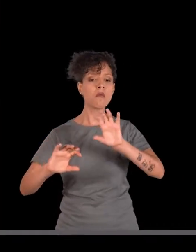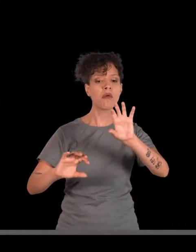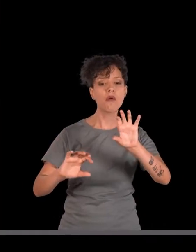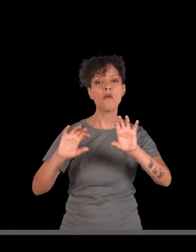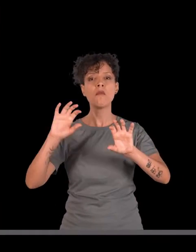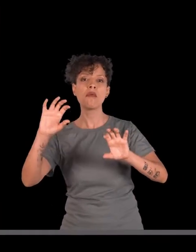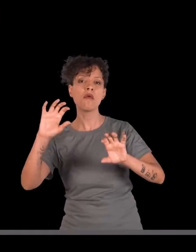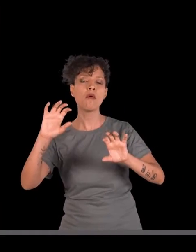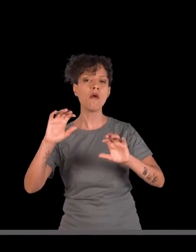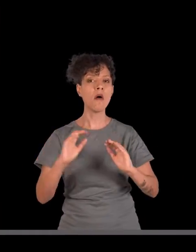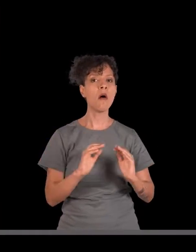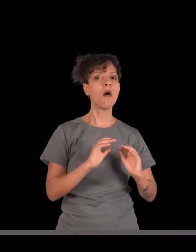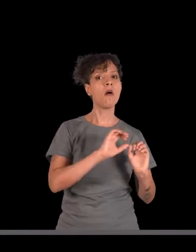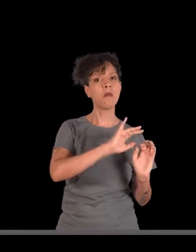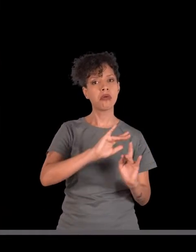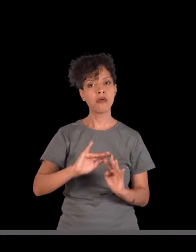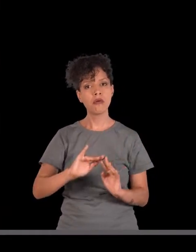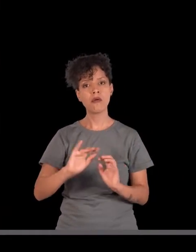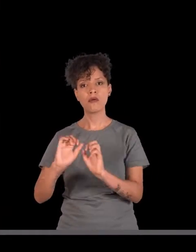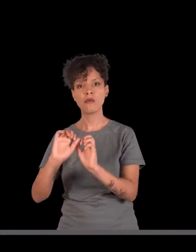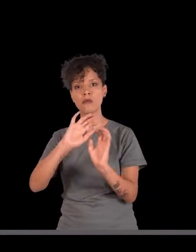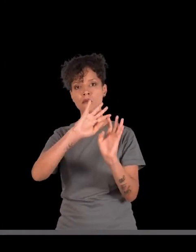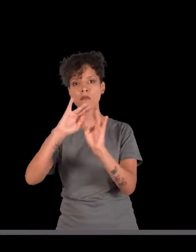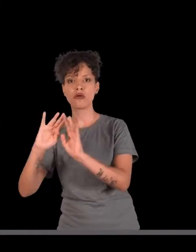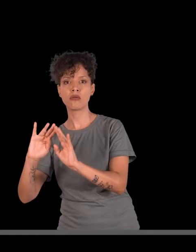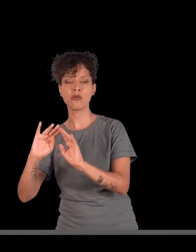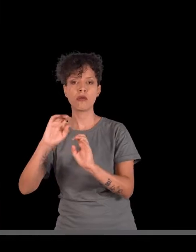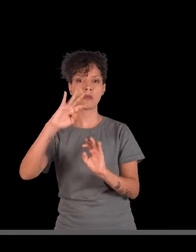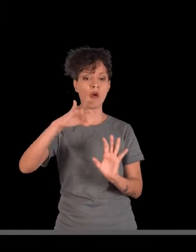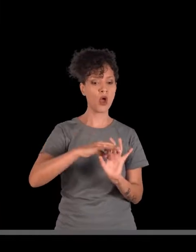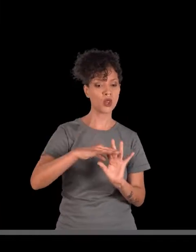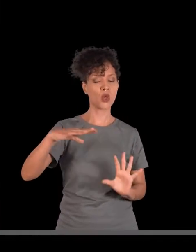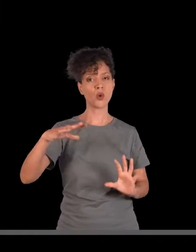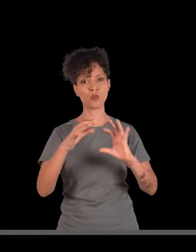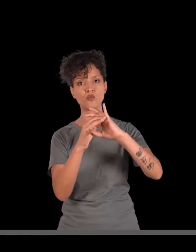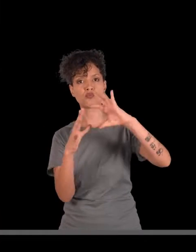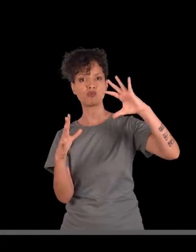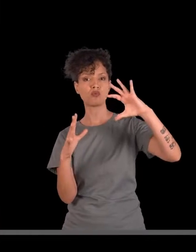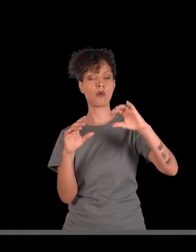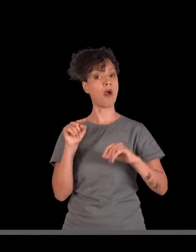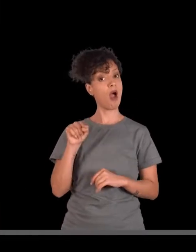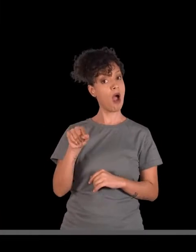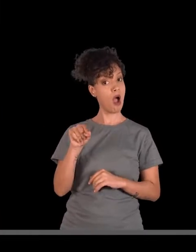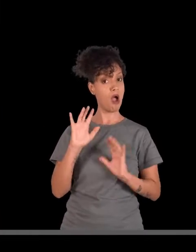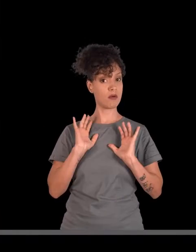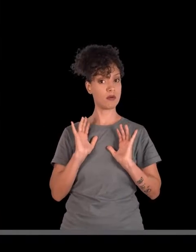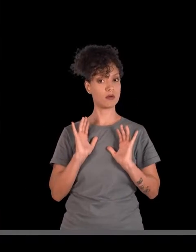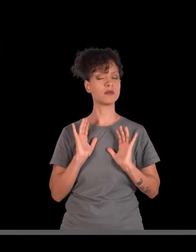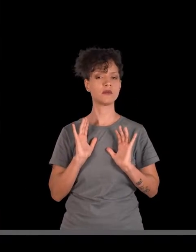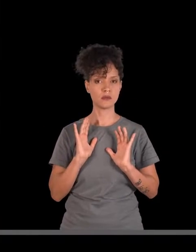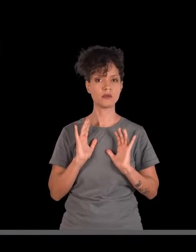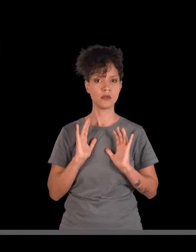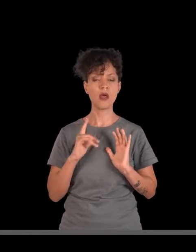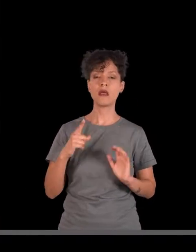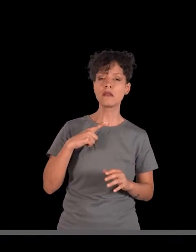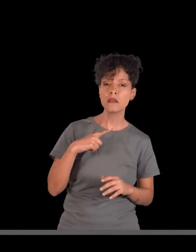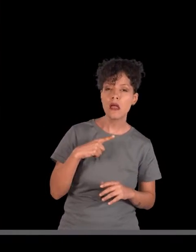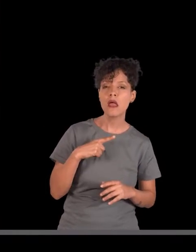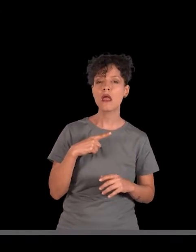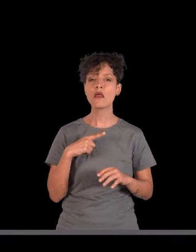povoamento. Alguns pontos totalmente desconectados estavam começando a serem desenvolvidos,